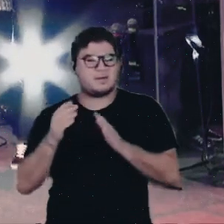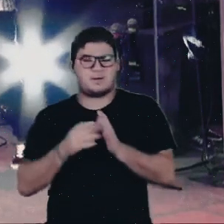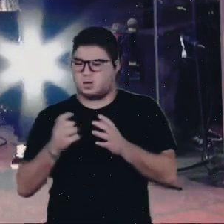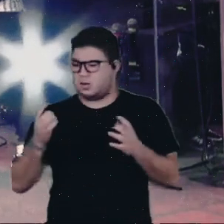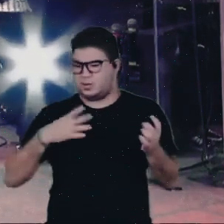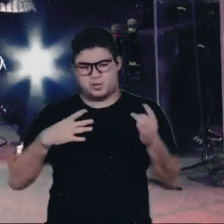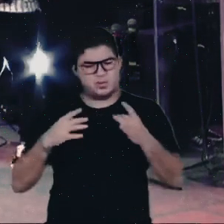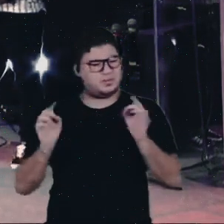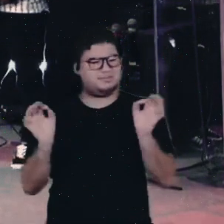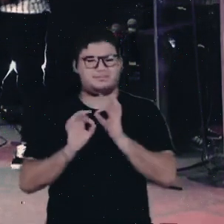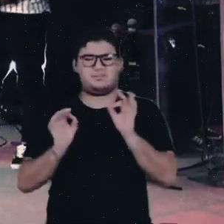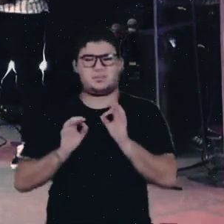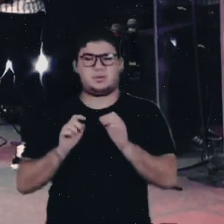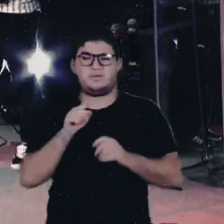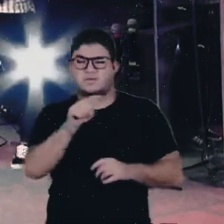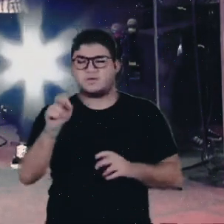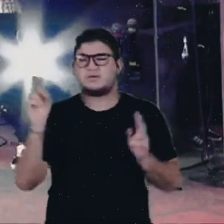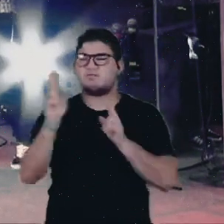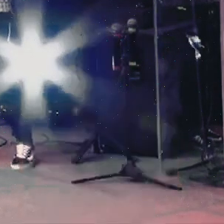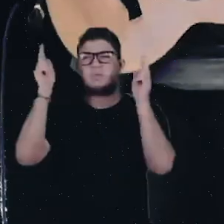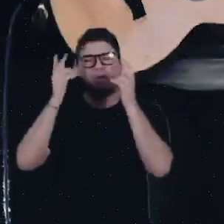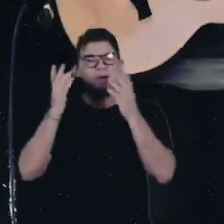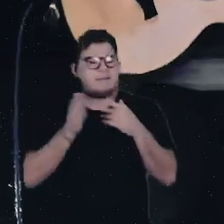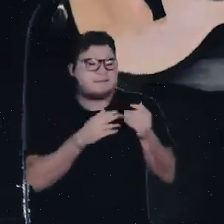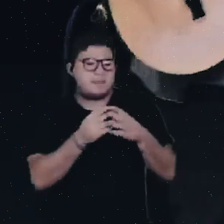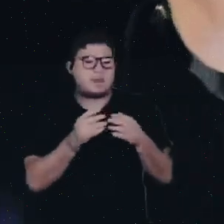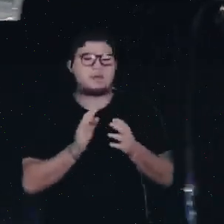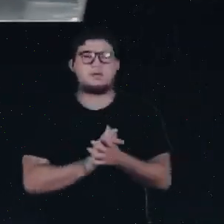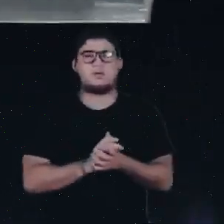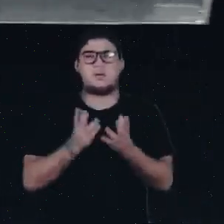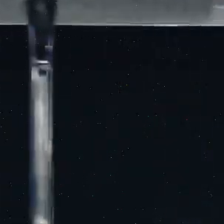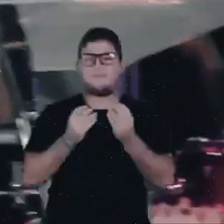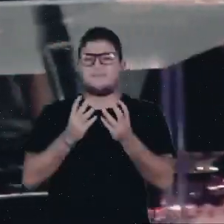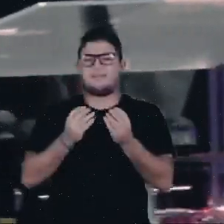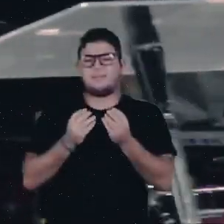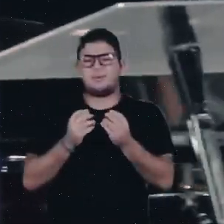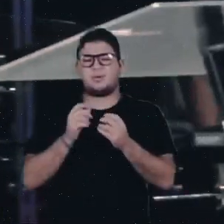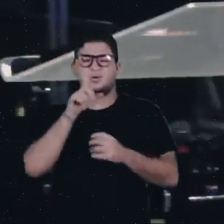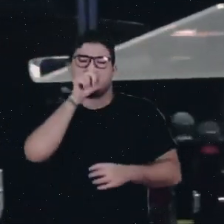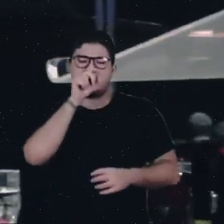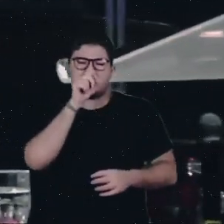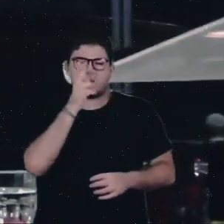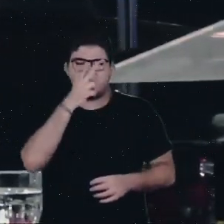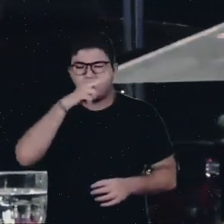valem mais do que muitos pardais. Olha para a cabeça do seu irmão.